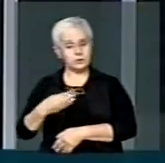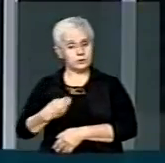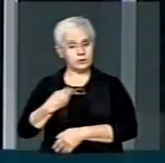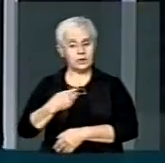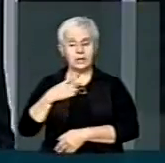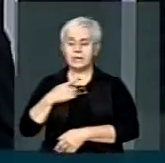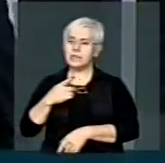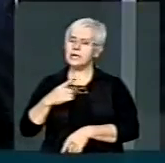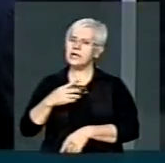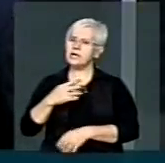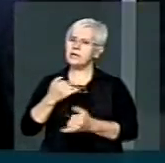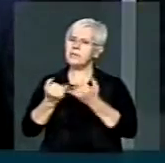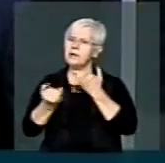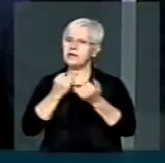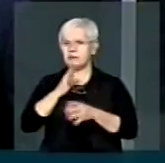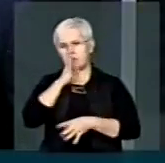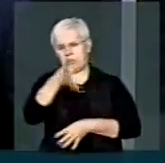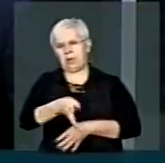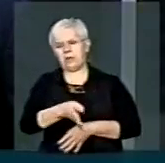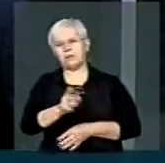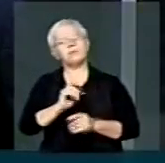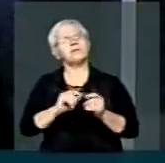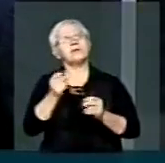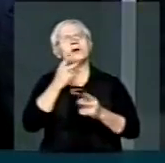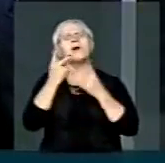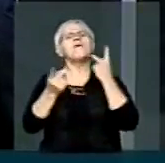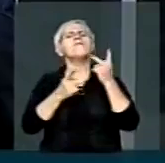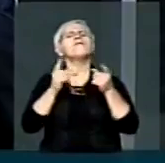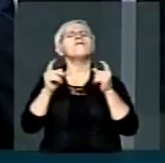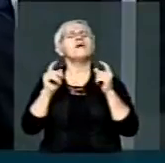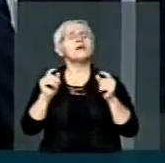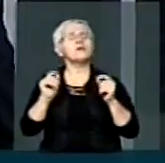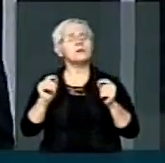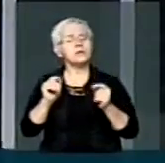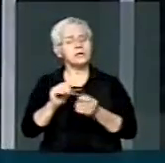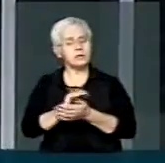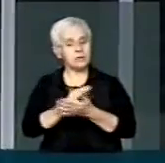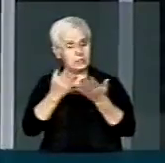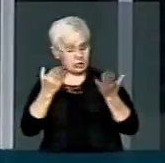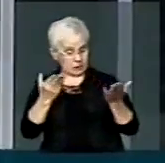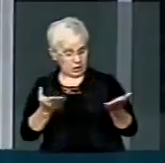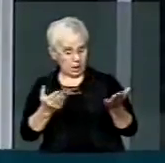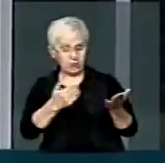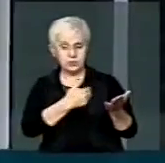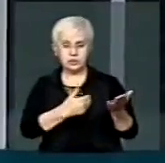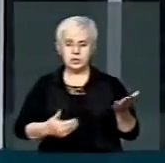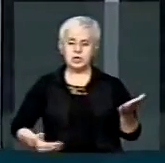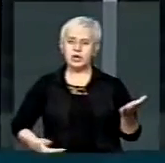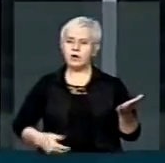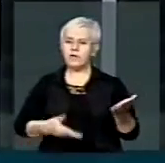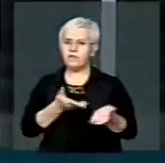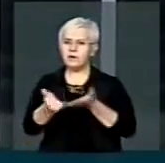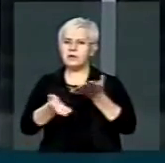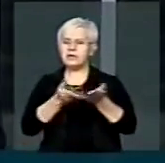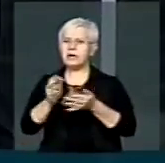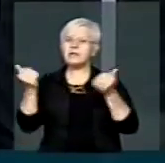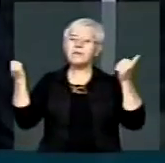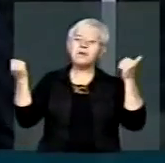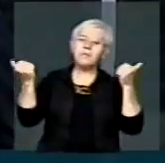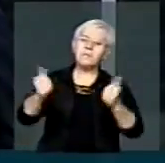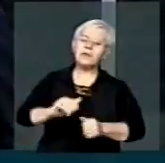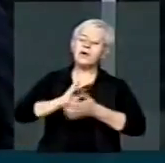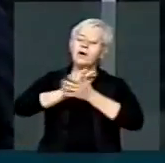crítico, alguns chegavam a dizer que este era o governo que pior tratava as prefeituras do